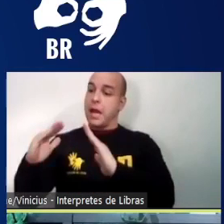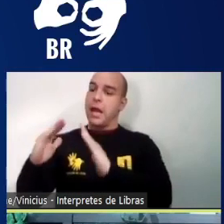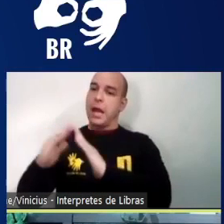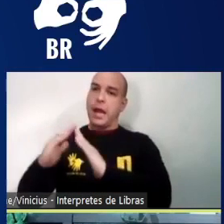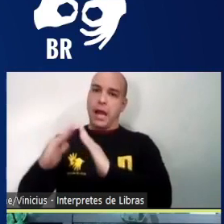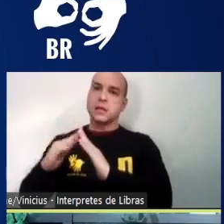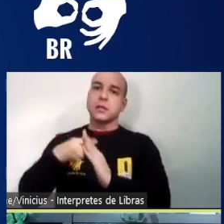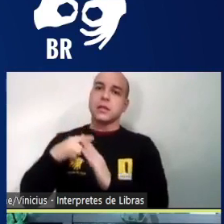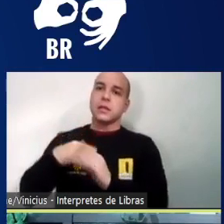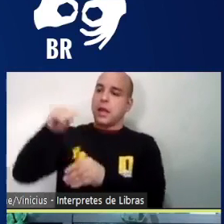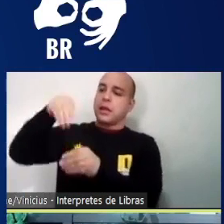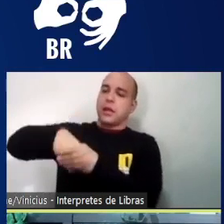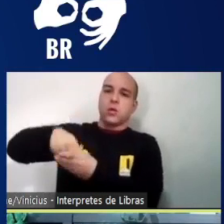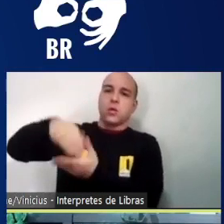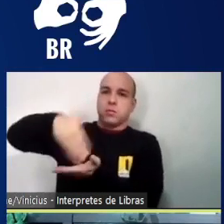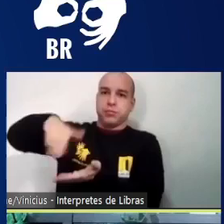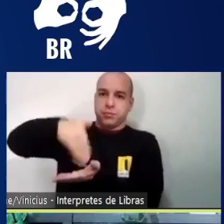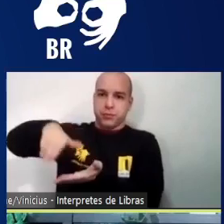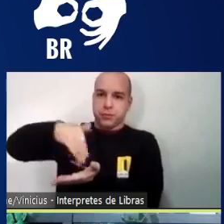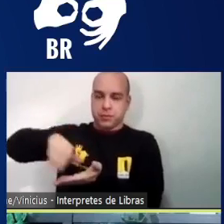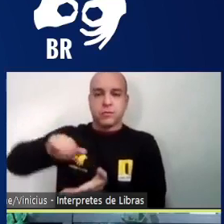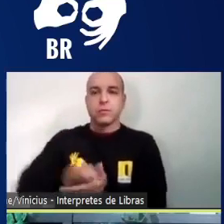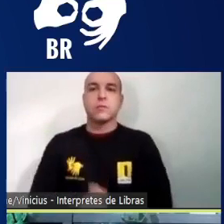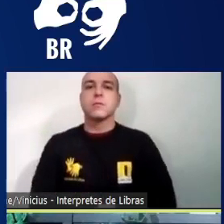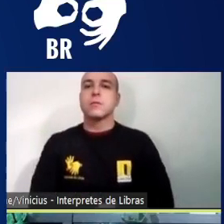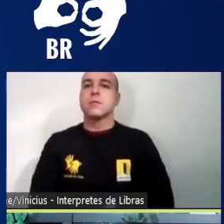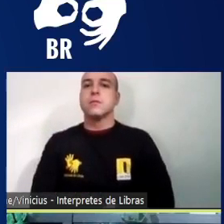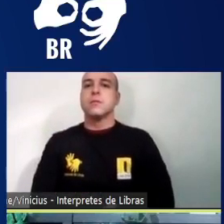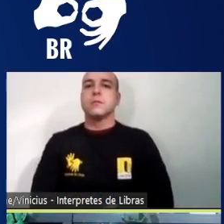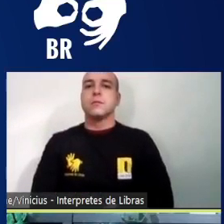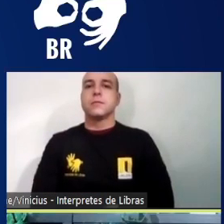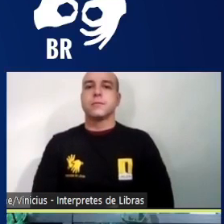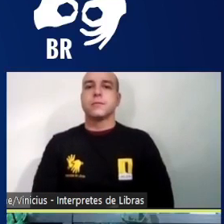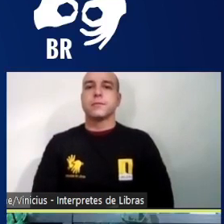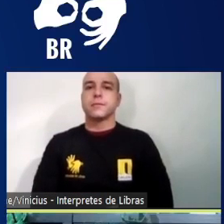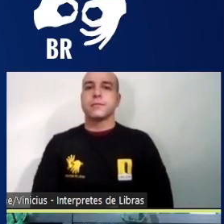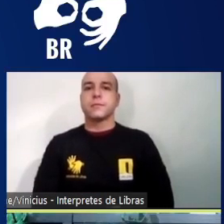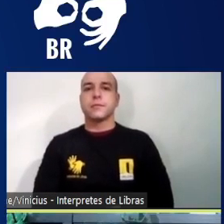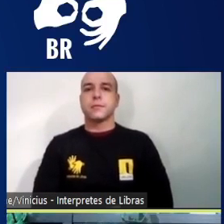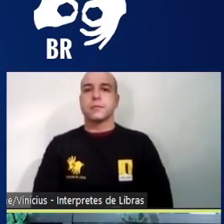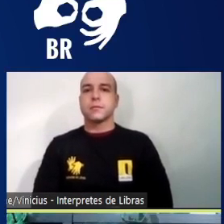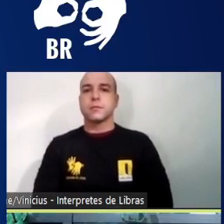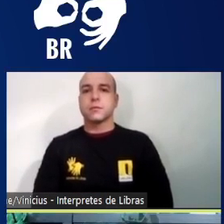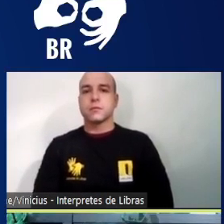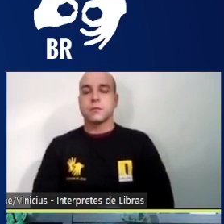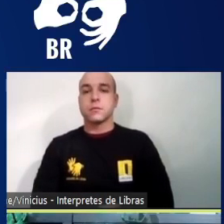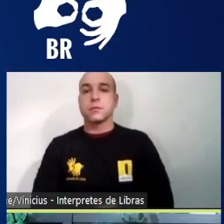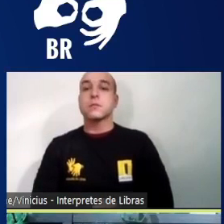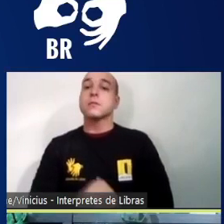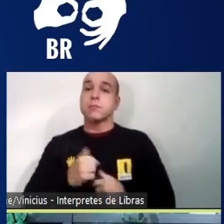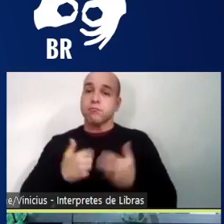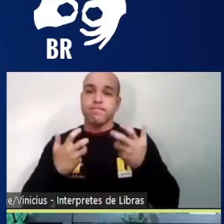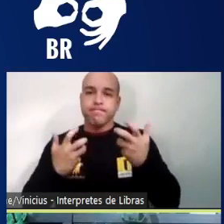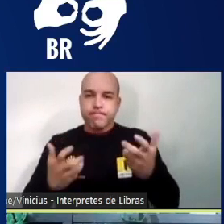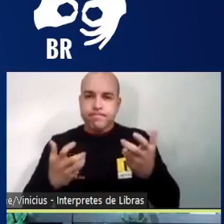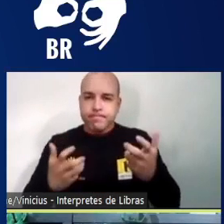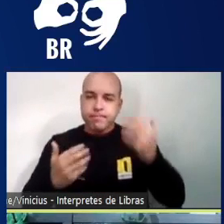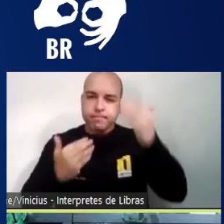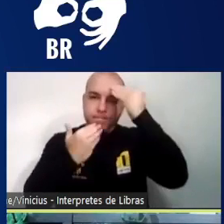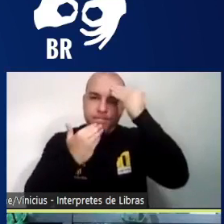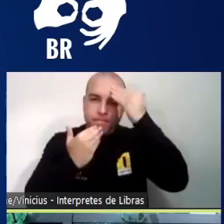office, devido a essa questão da pandemia. Quero agradecer também aos